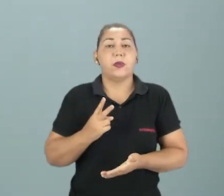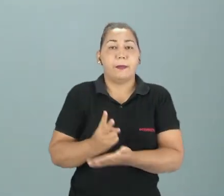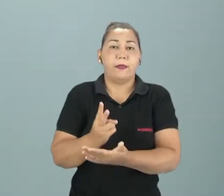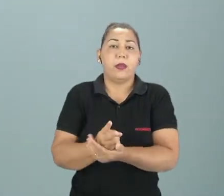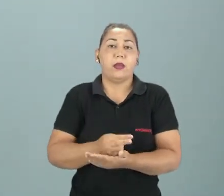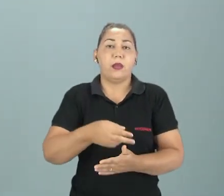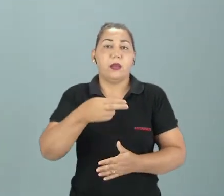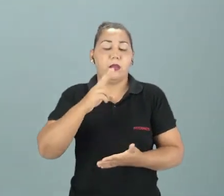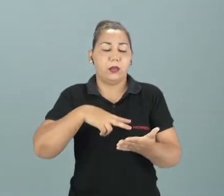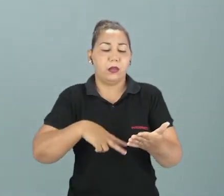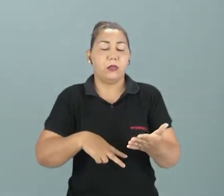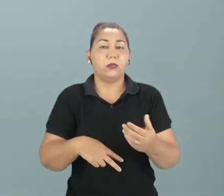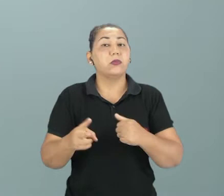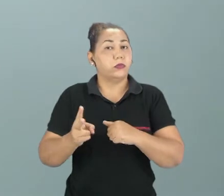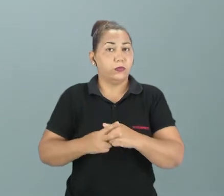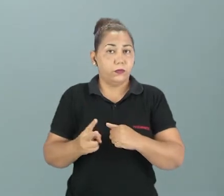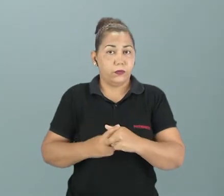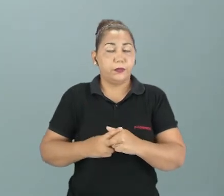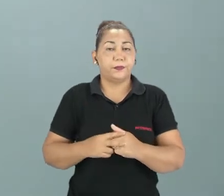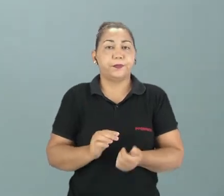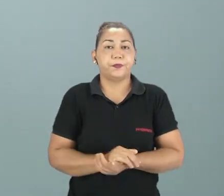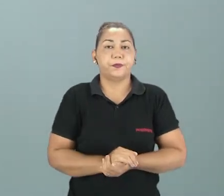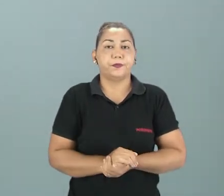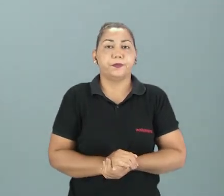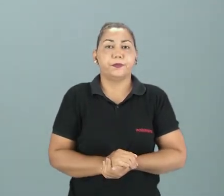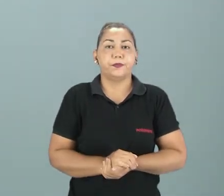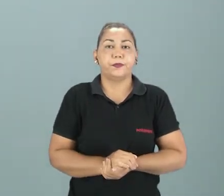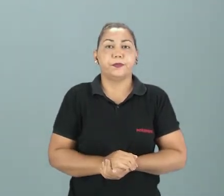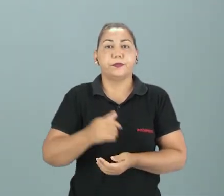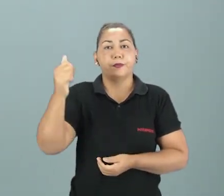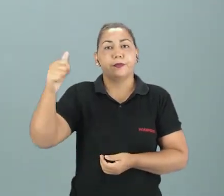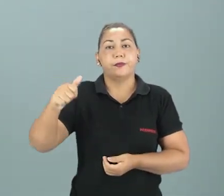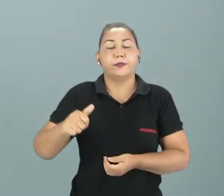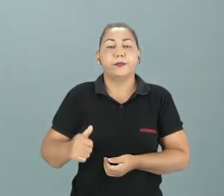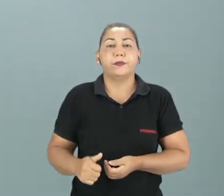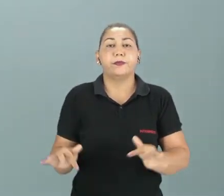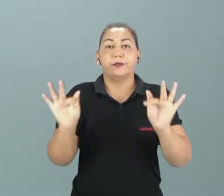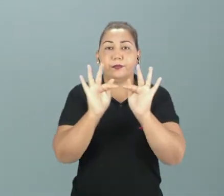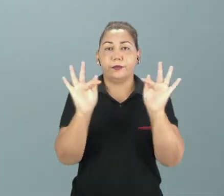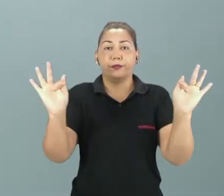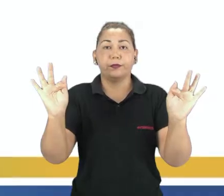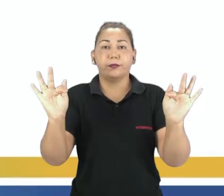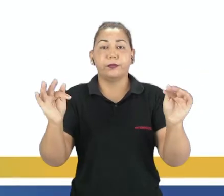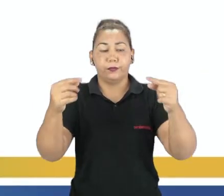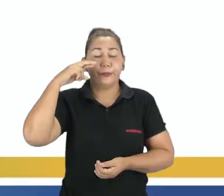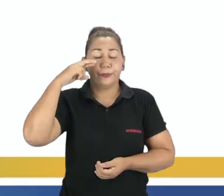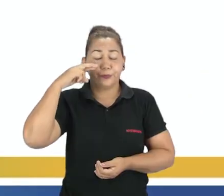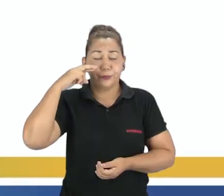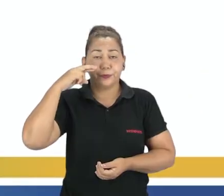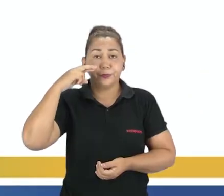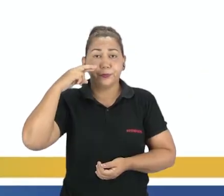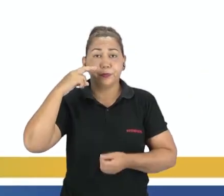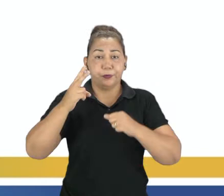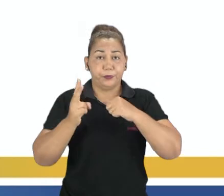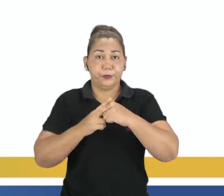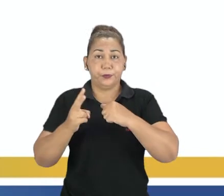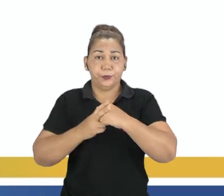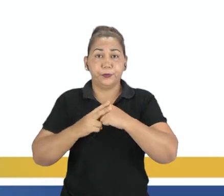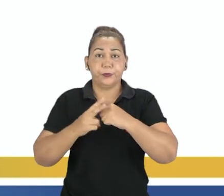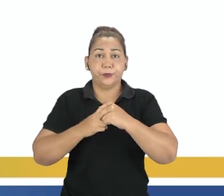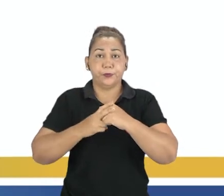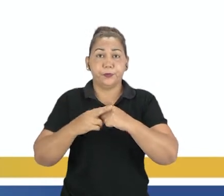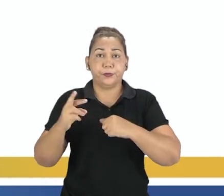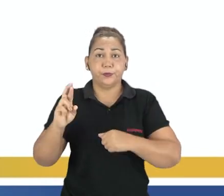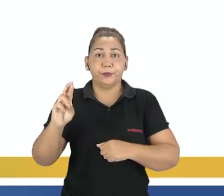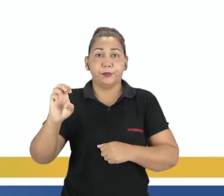vamos analisarmos essas frases de acordo com a concordância. Observem. Os verbos